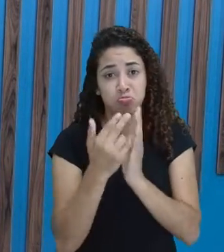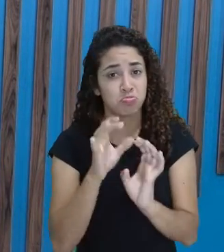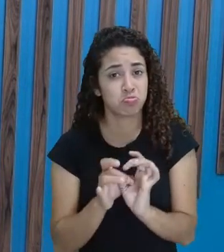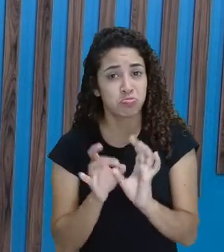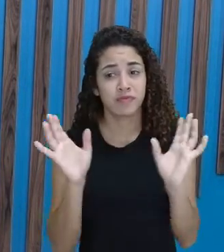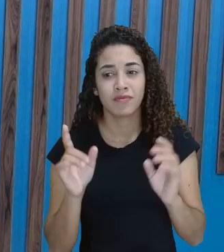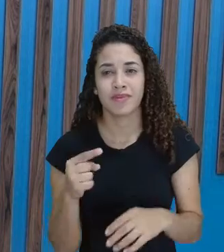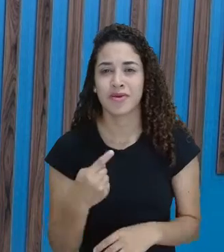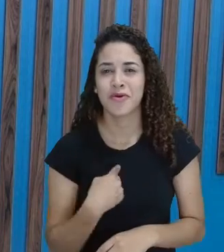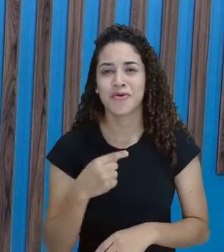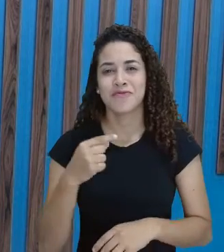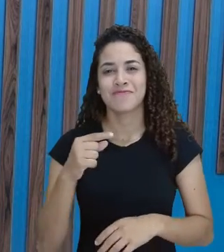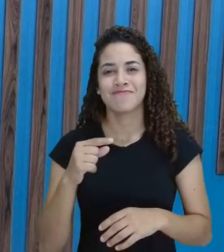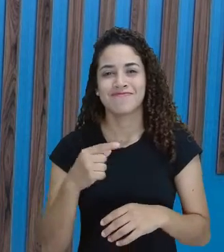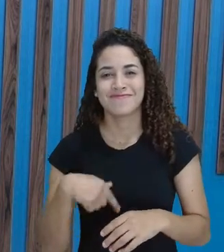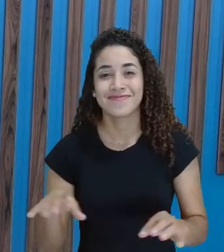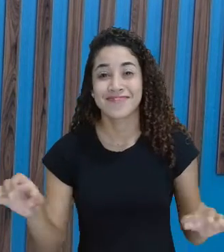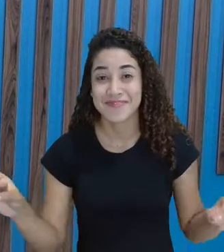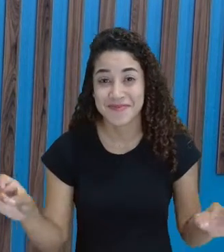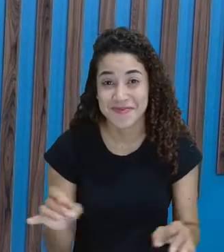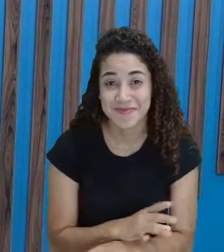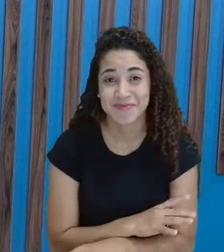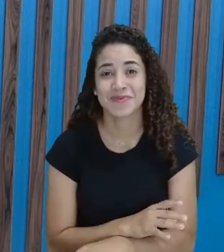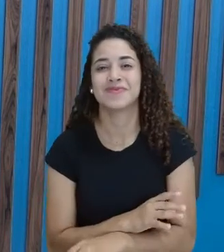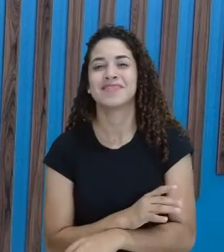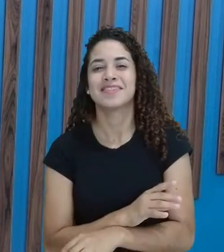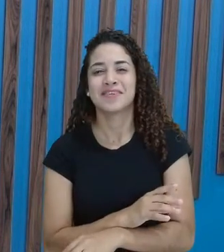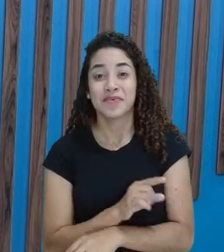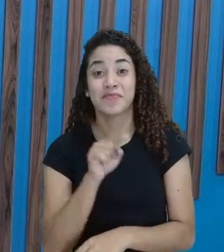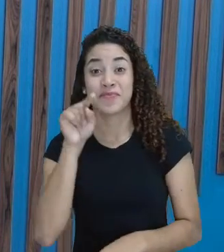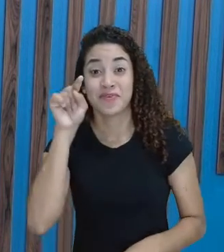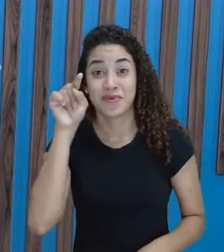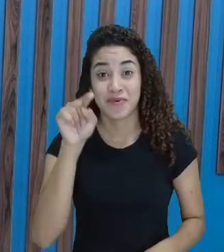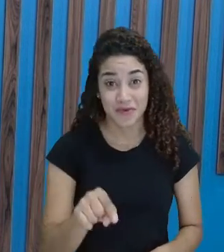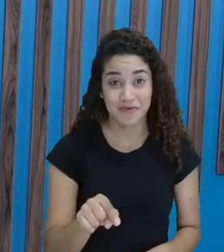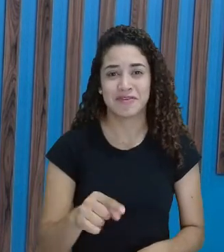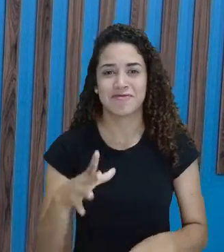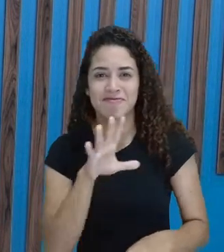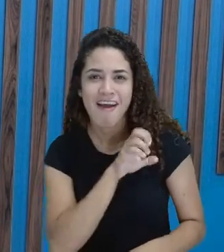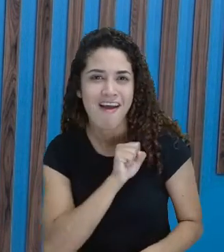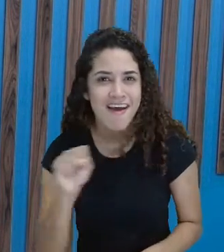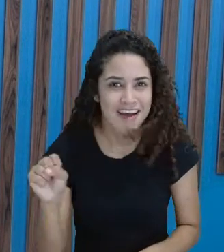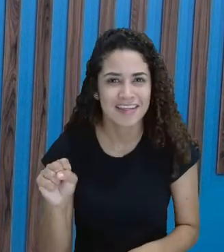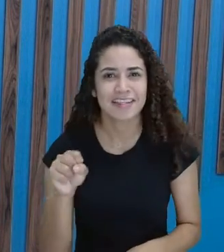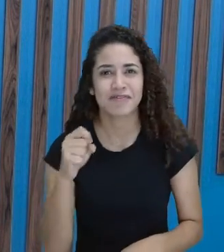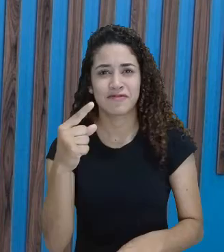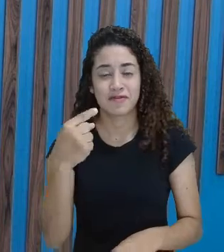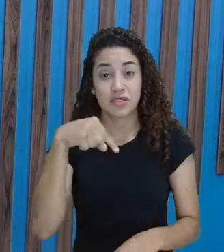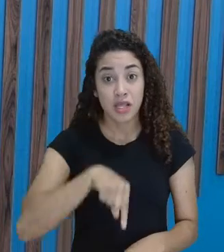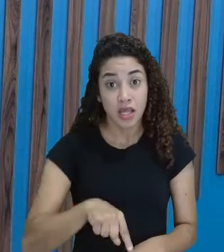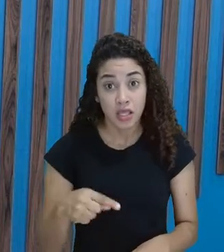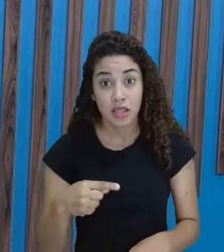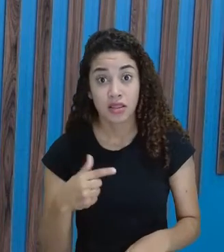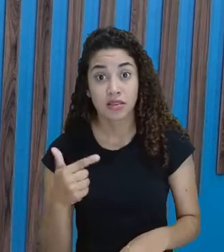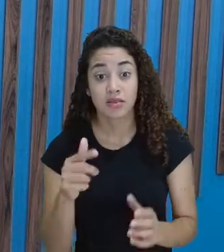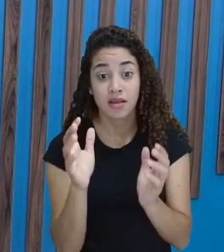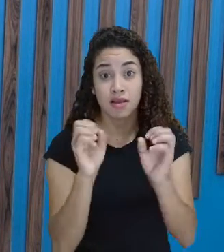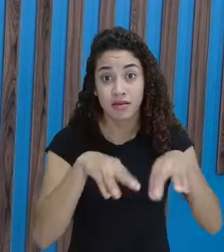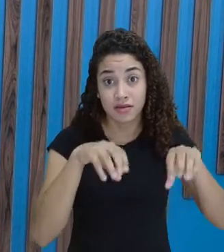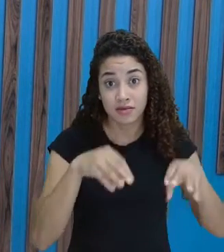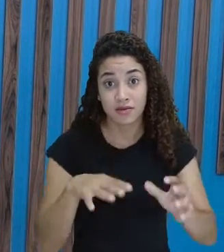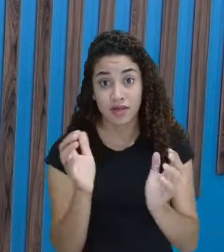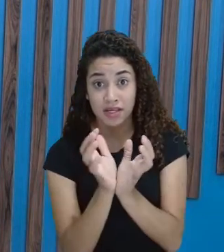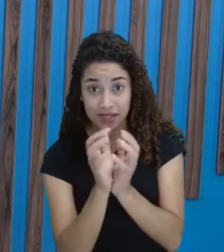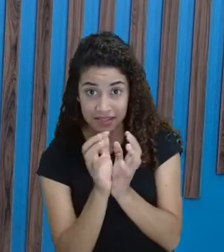Eu vou ficando por aqui e digo, você arrasa. Sem você, não existiria o Educa Recife. Vai